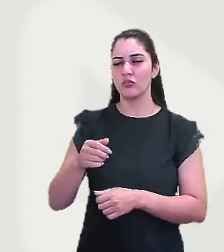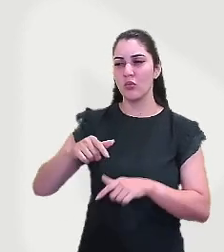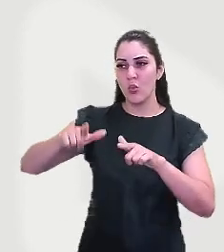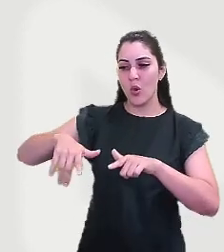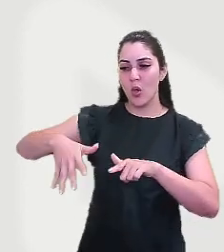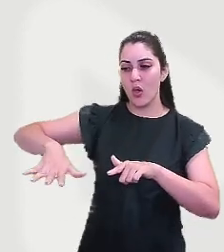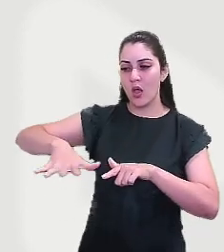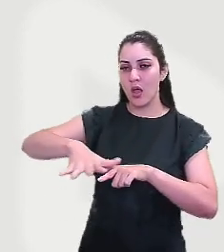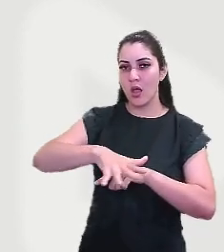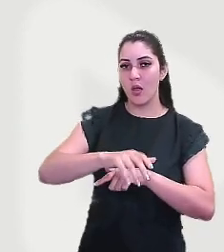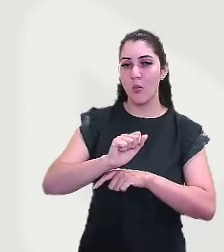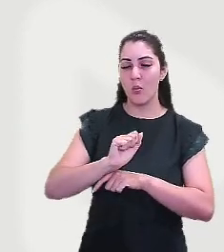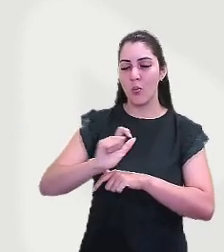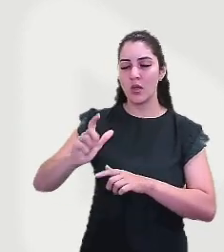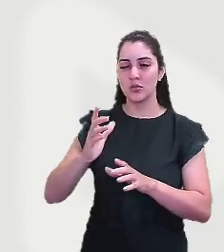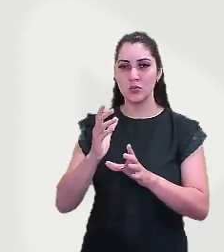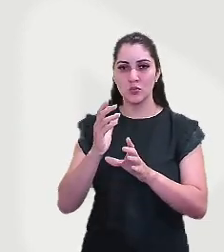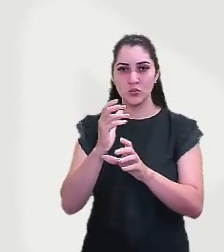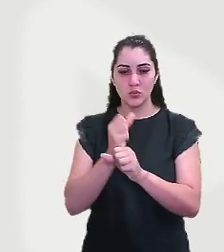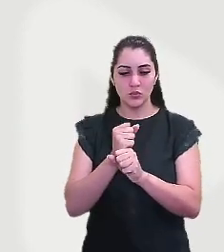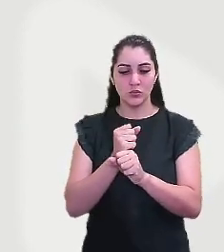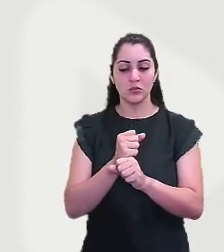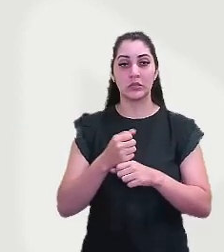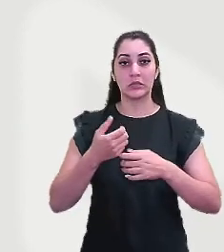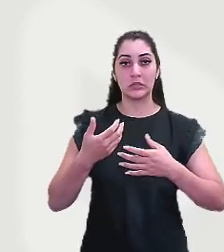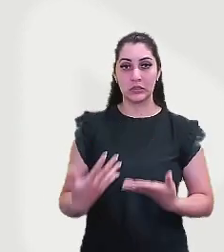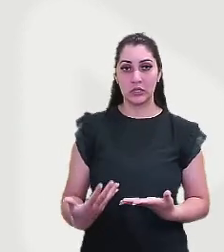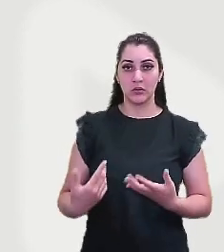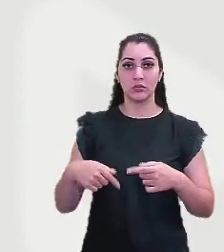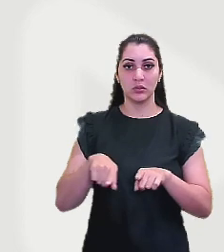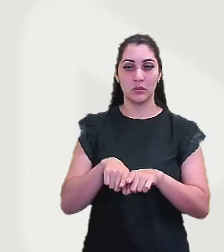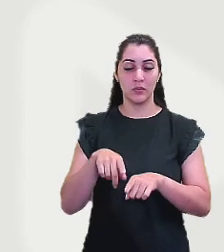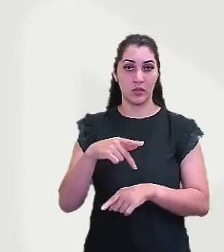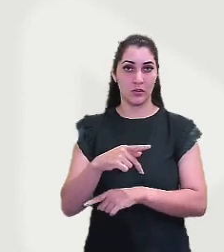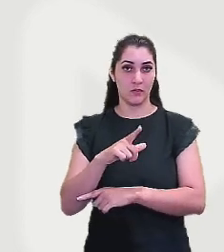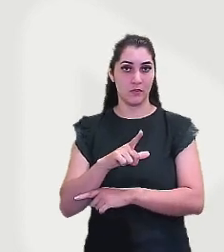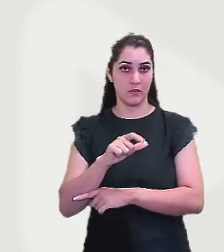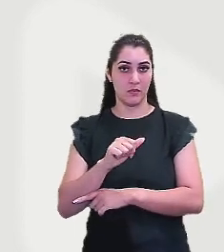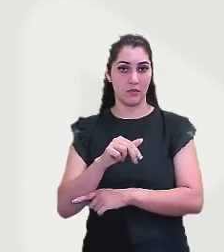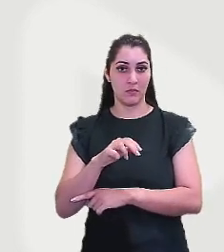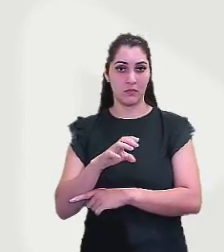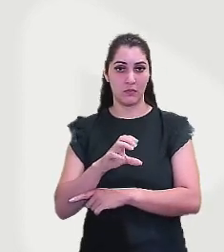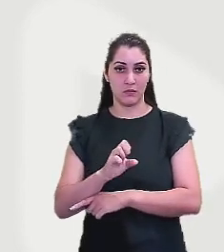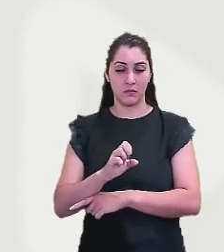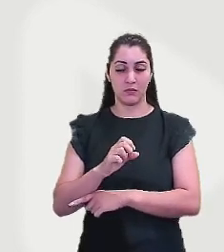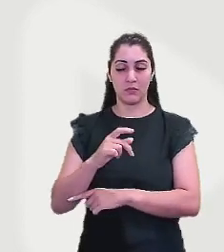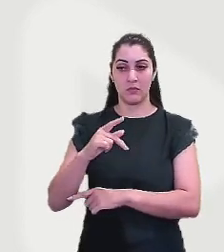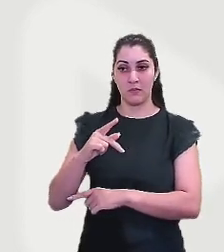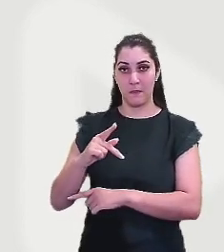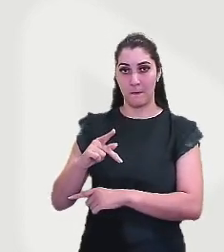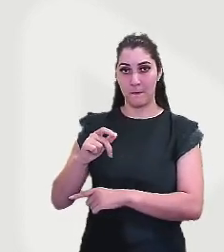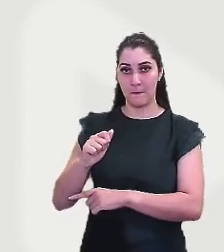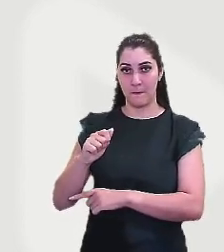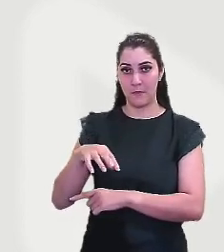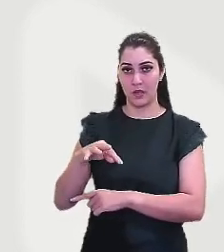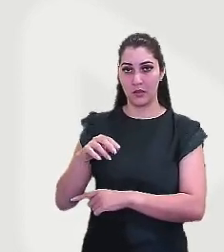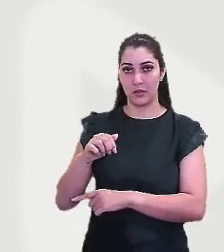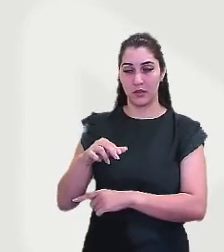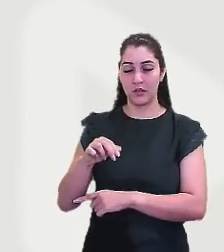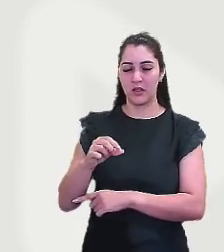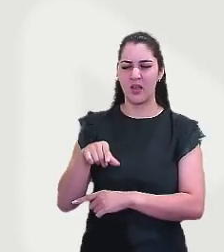do rio correndo. Então, a planície do Pantanal também. O Pantanal, por ser uma planície bastante encharcada, está